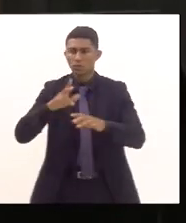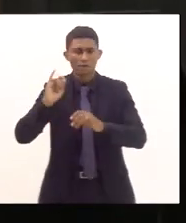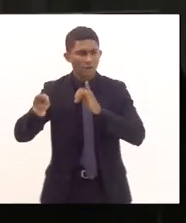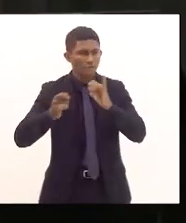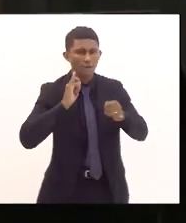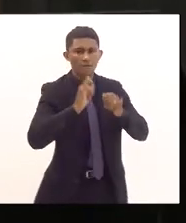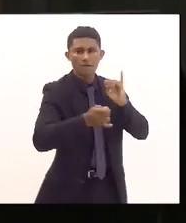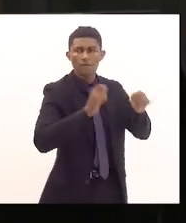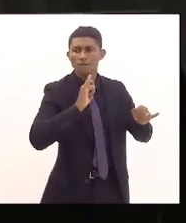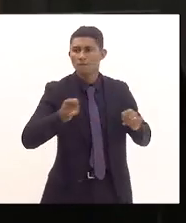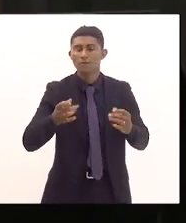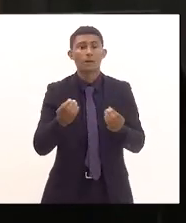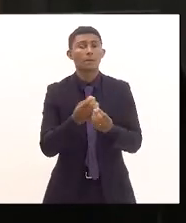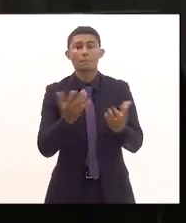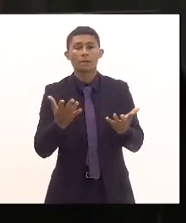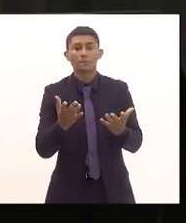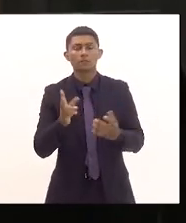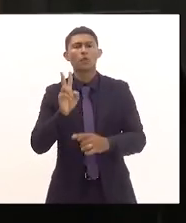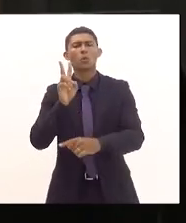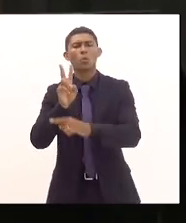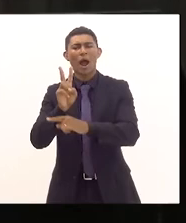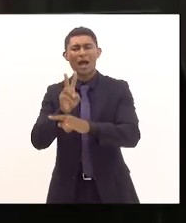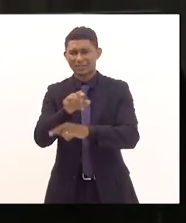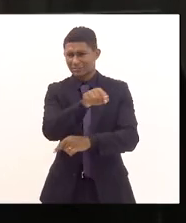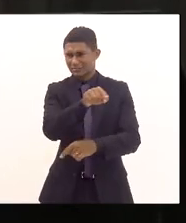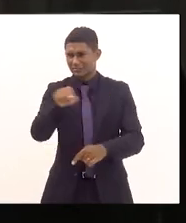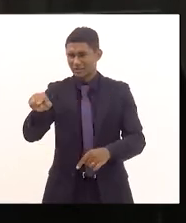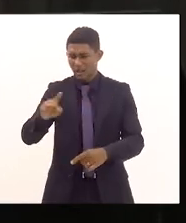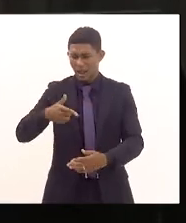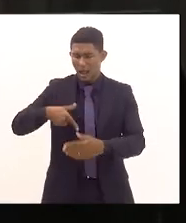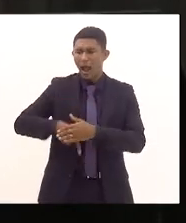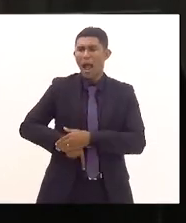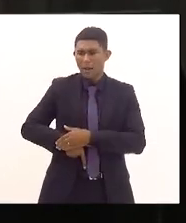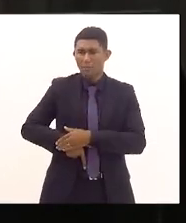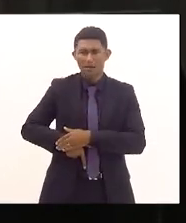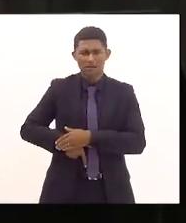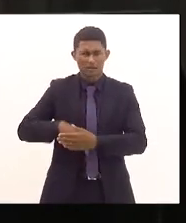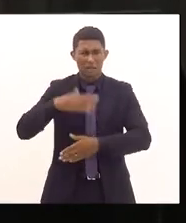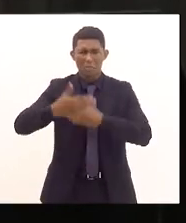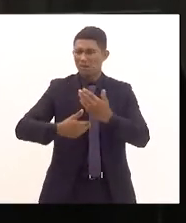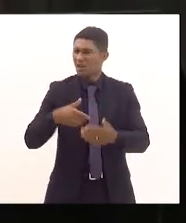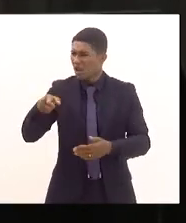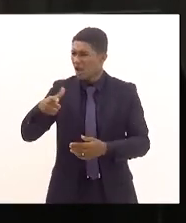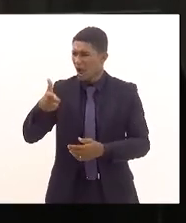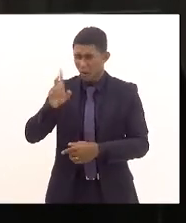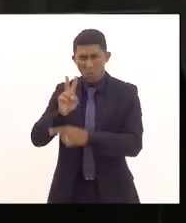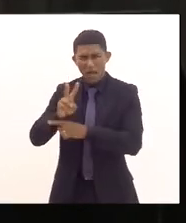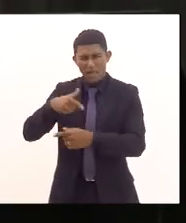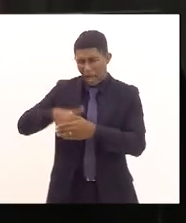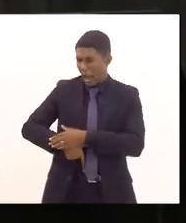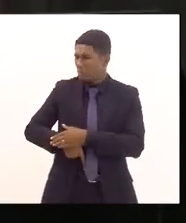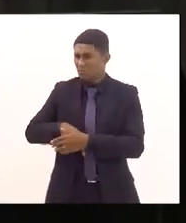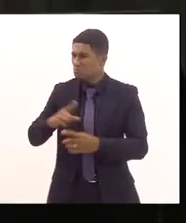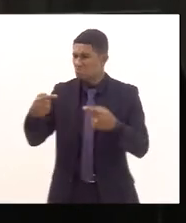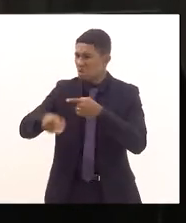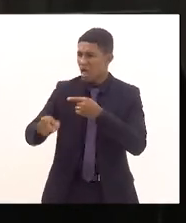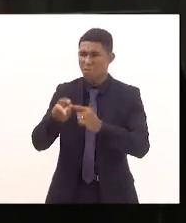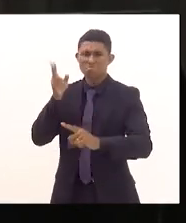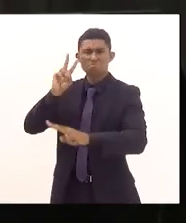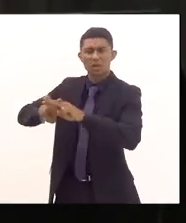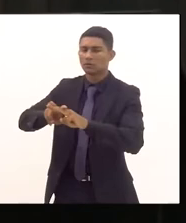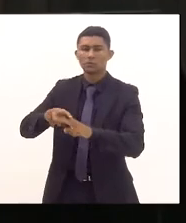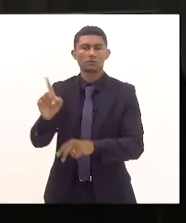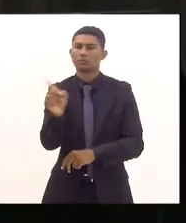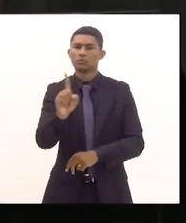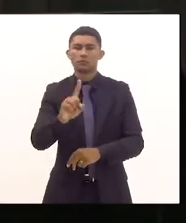nenhum seja preso em flagrante por estar portando a sua arma porque isso já